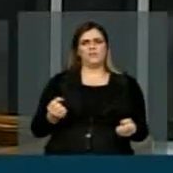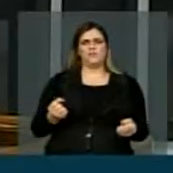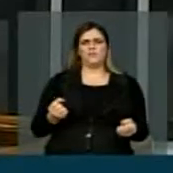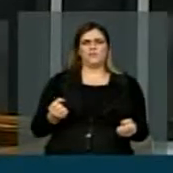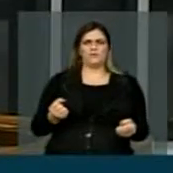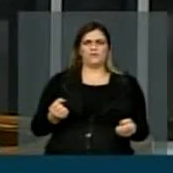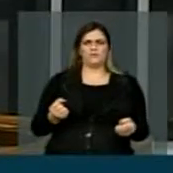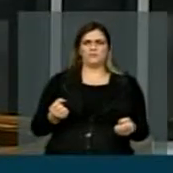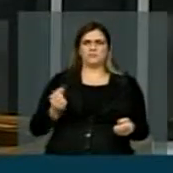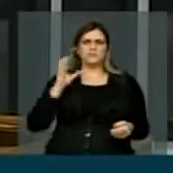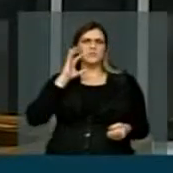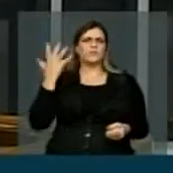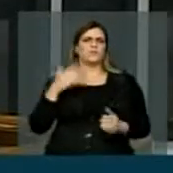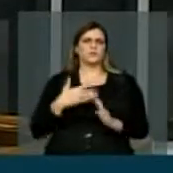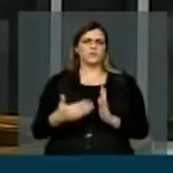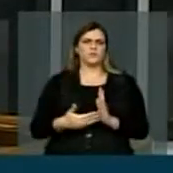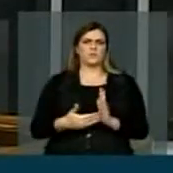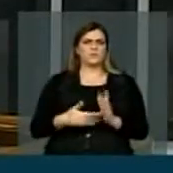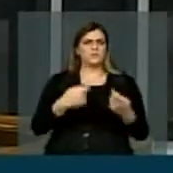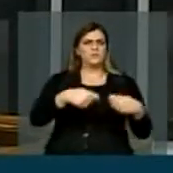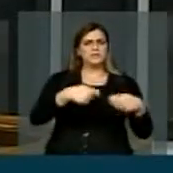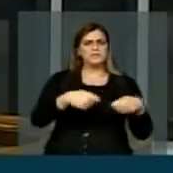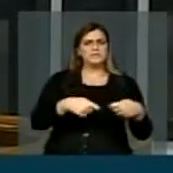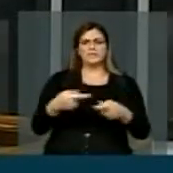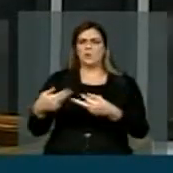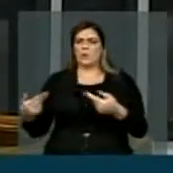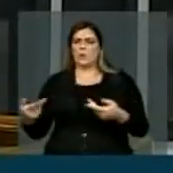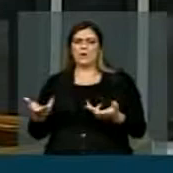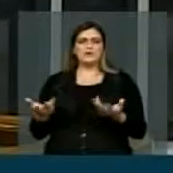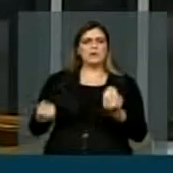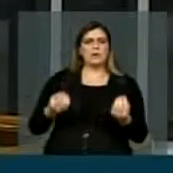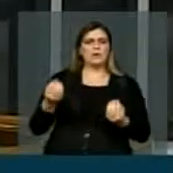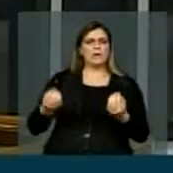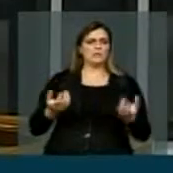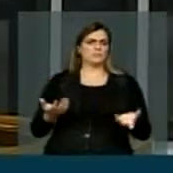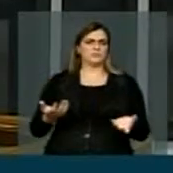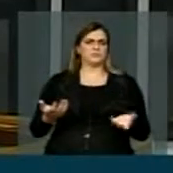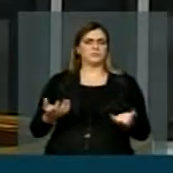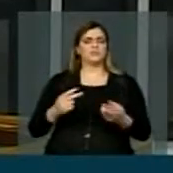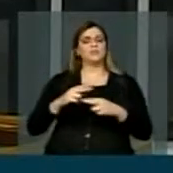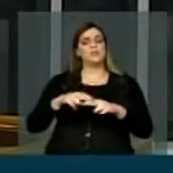binômio demanda versus oferta, motivo das